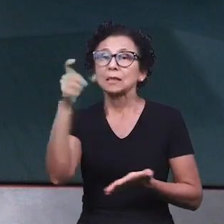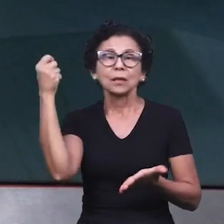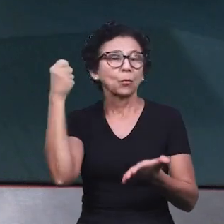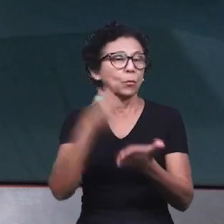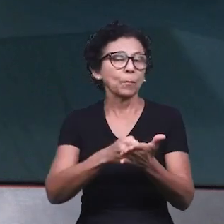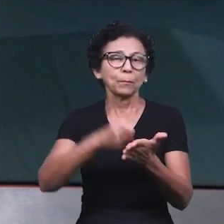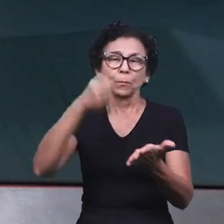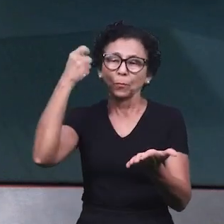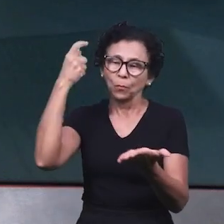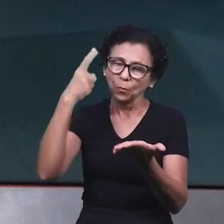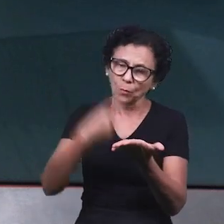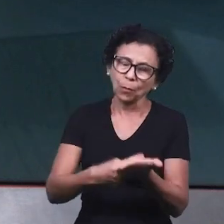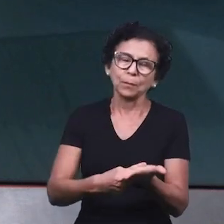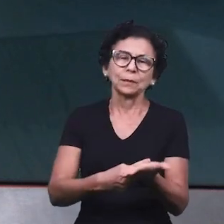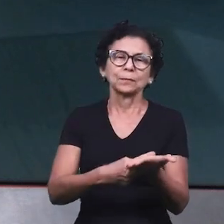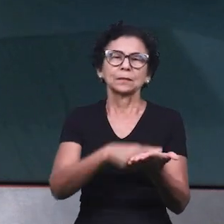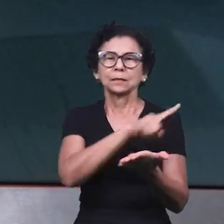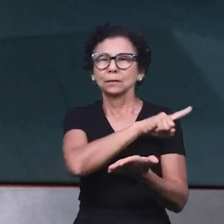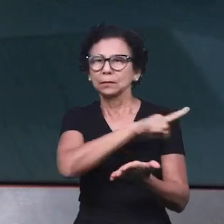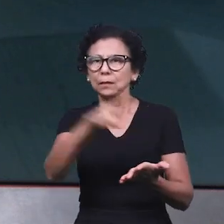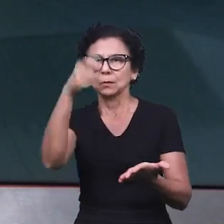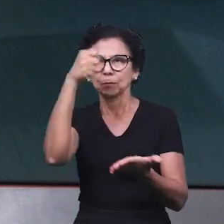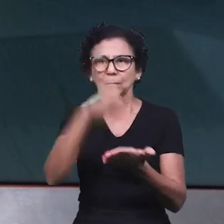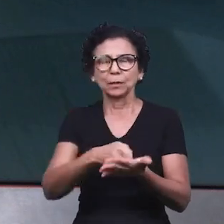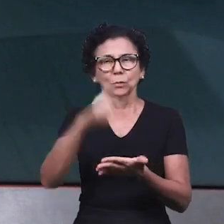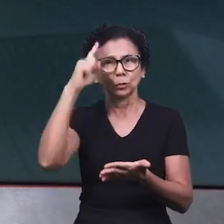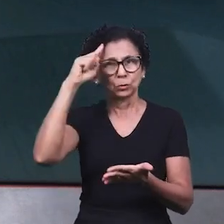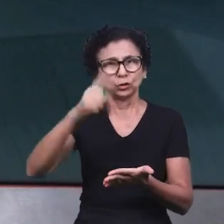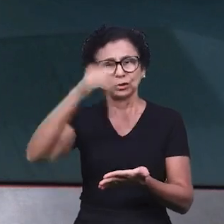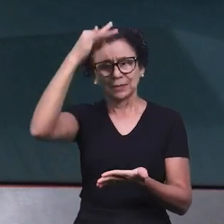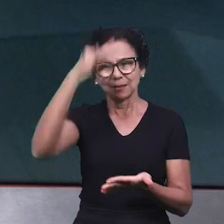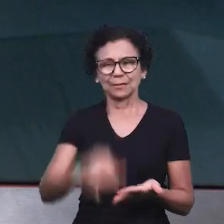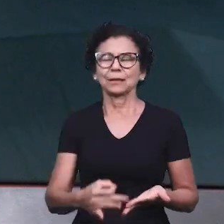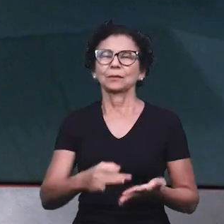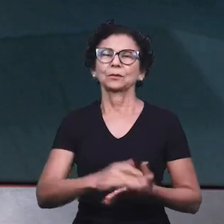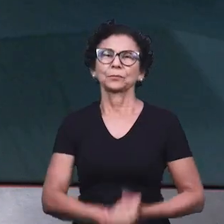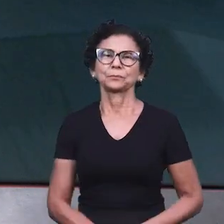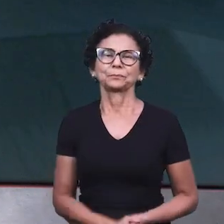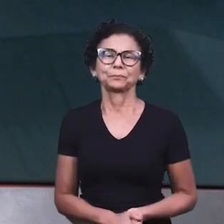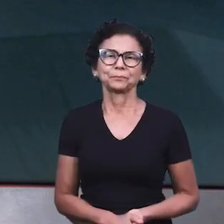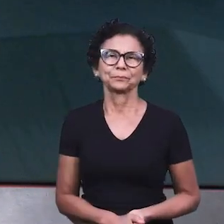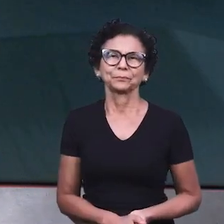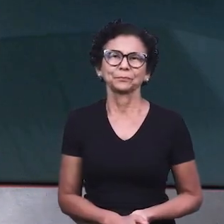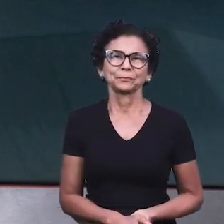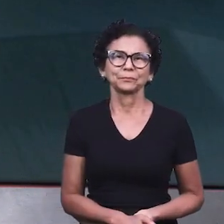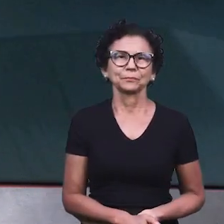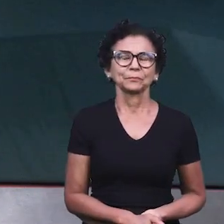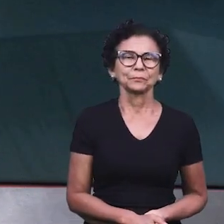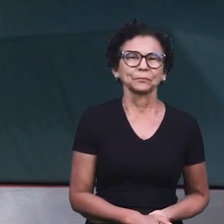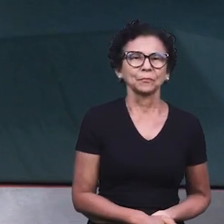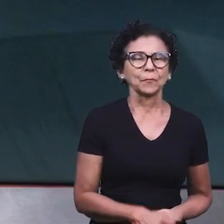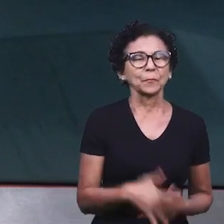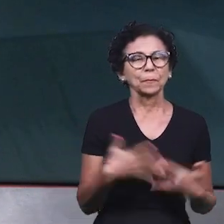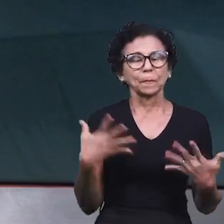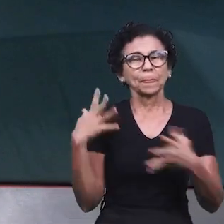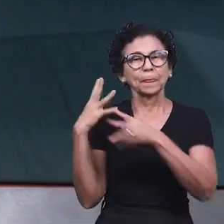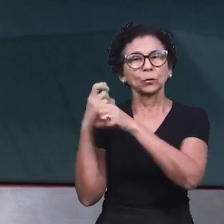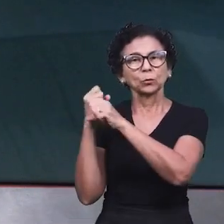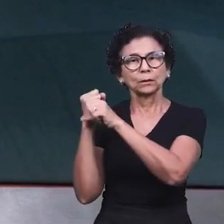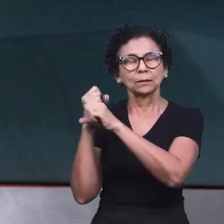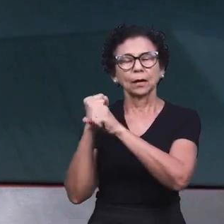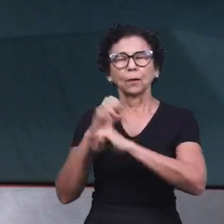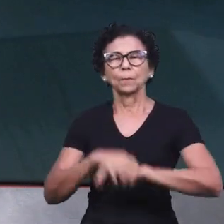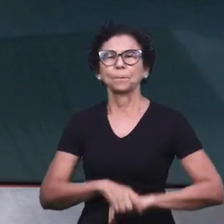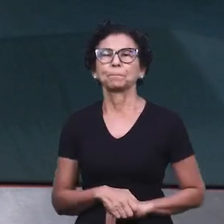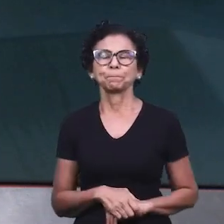você deixou de pagar na data prometida. Então vamos lá. Na